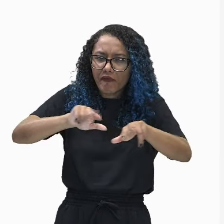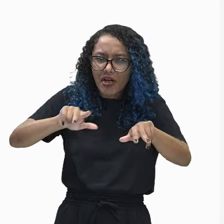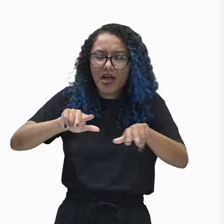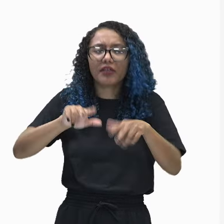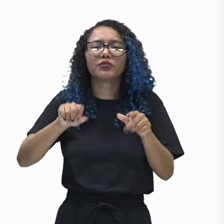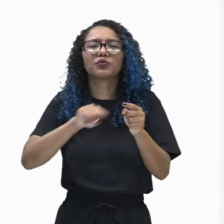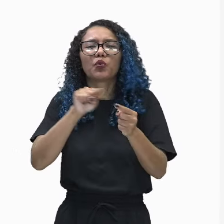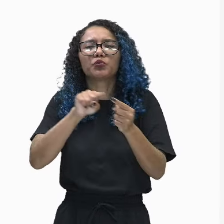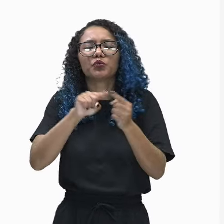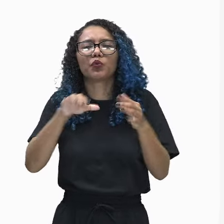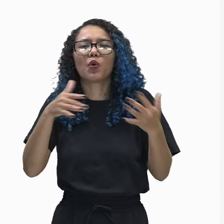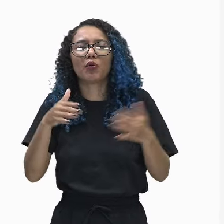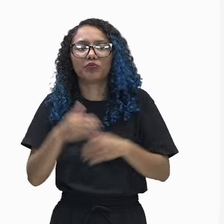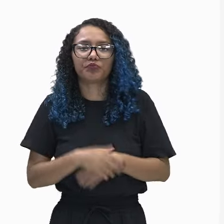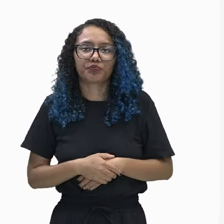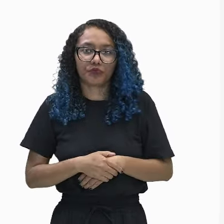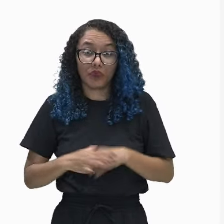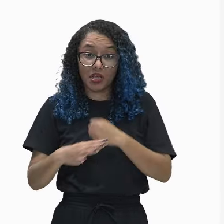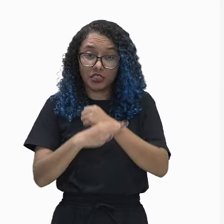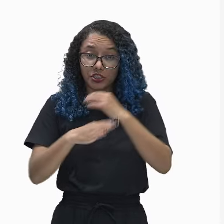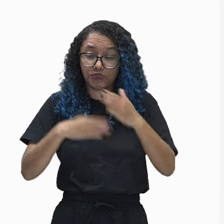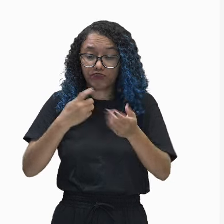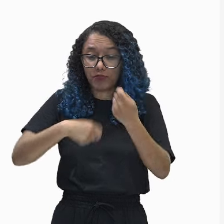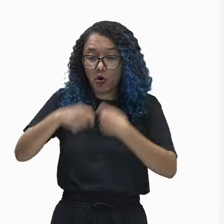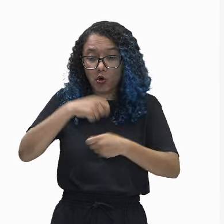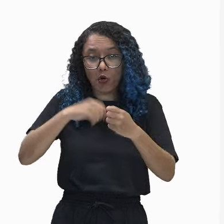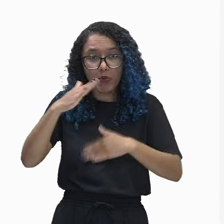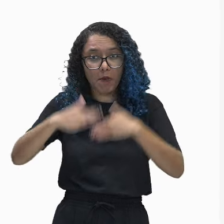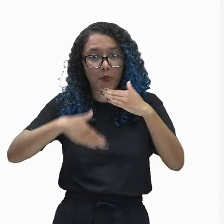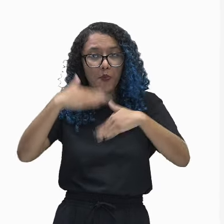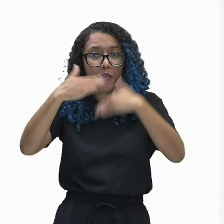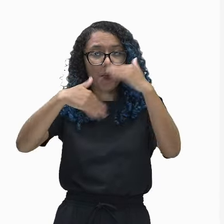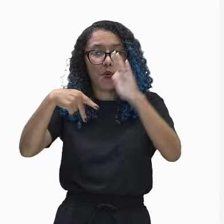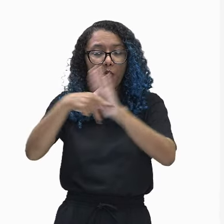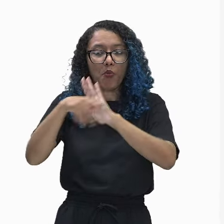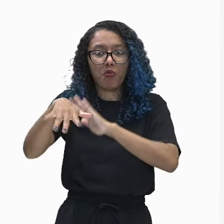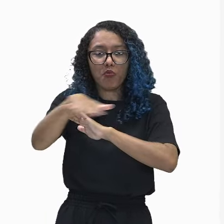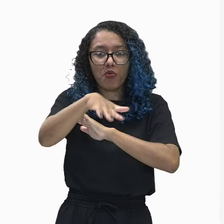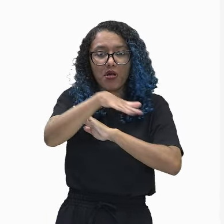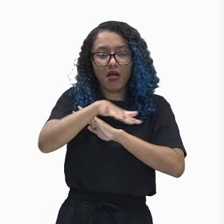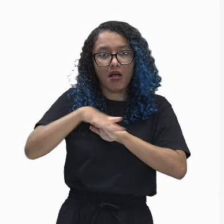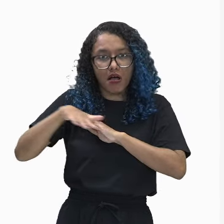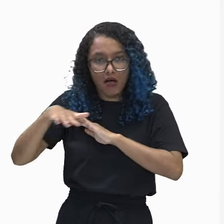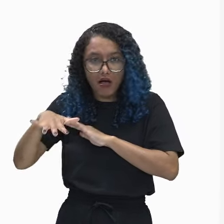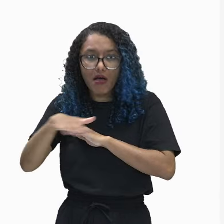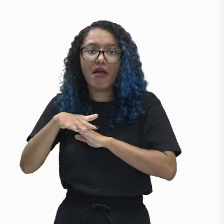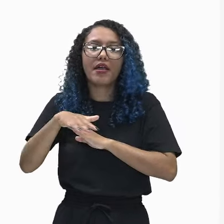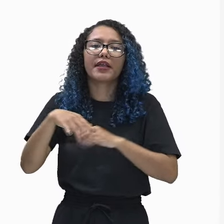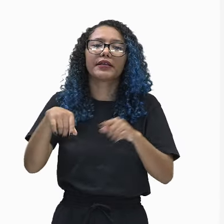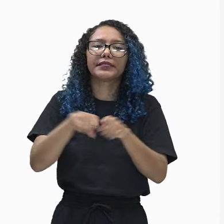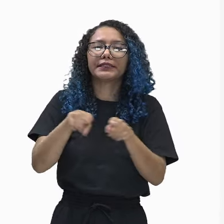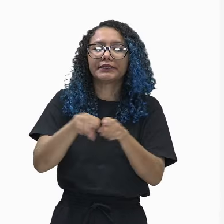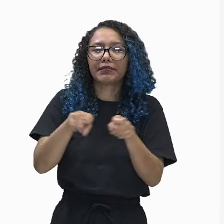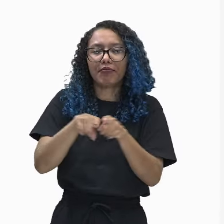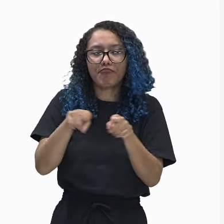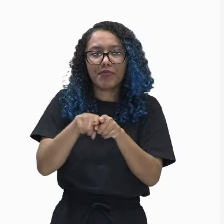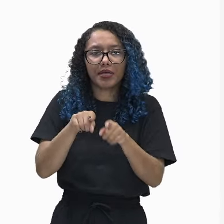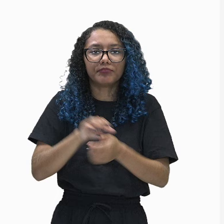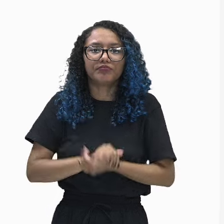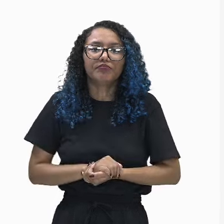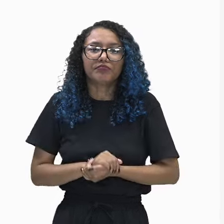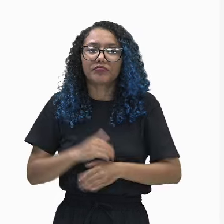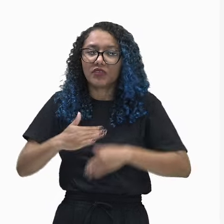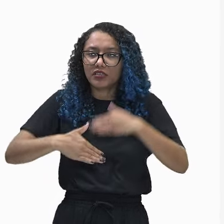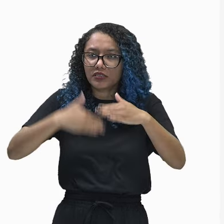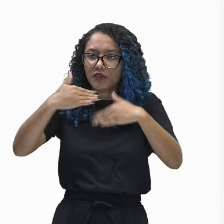o desenvolvimento econômico dessas regiões, além de ser desenvolvida toda a